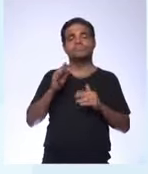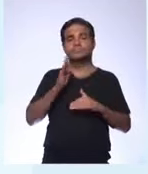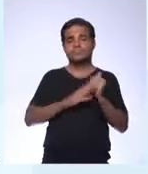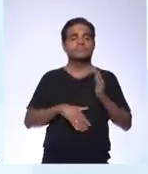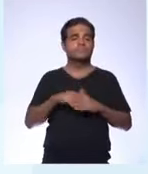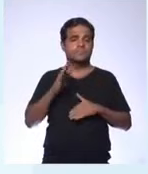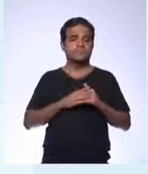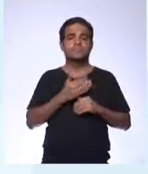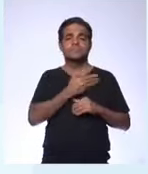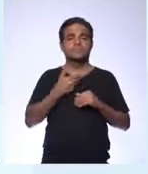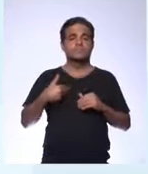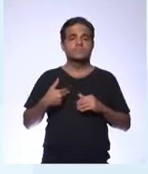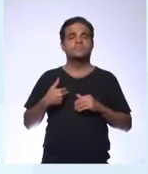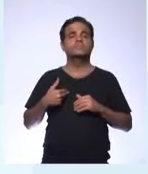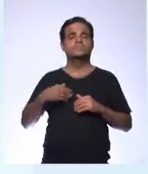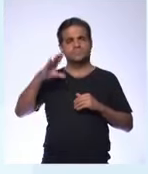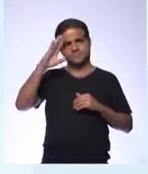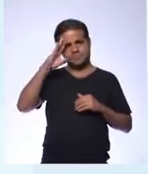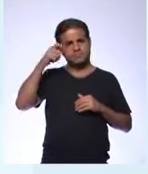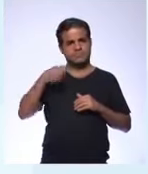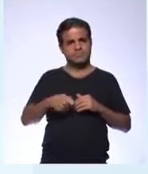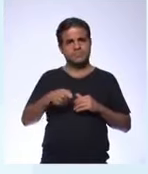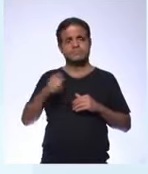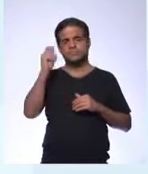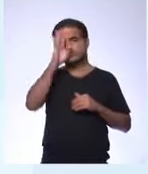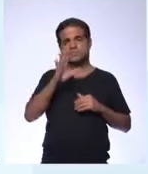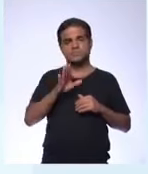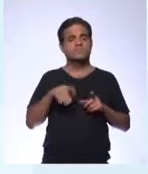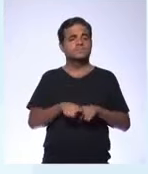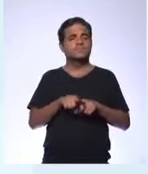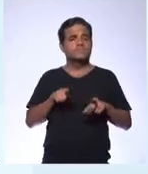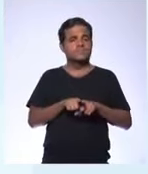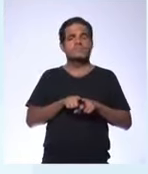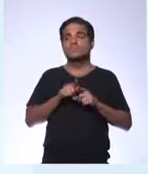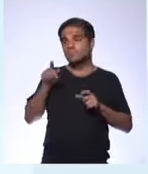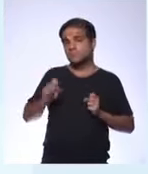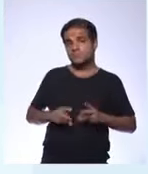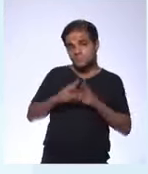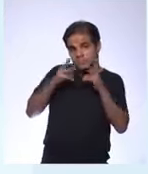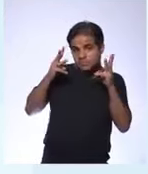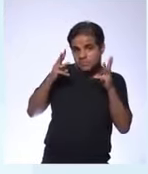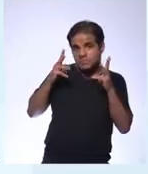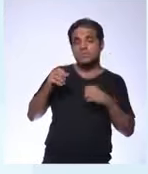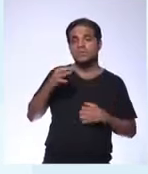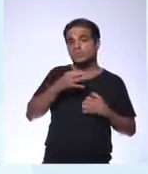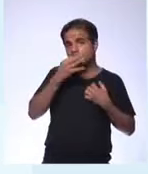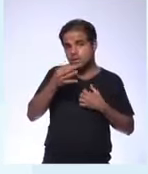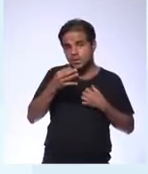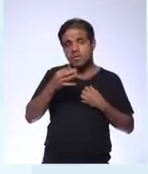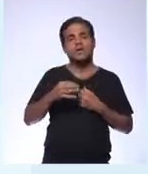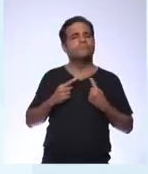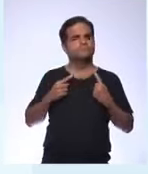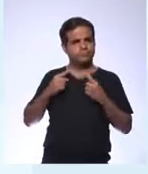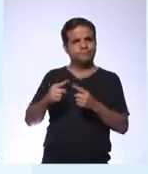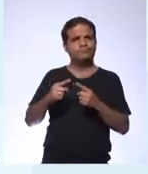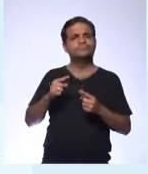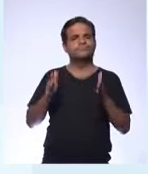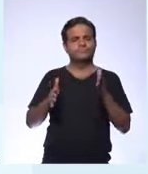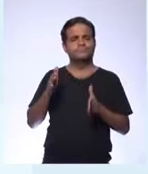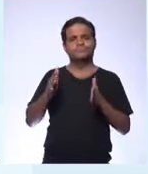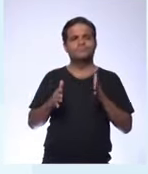ações dos governos militares aqui no Brasil. Inclusive, esse show Opinião acabou sendo censurado num